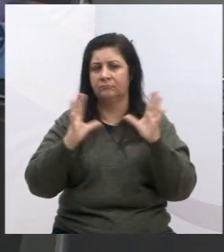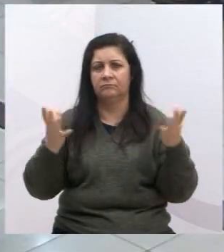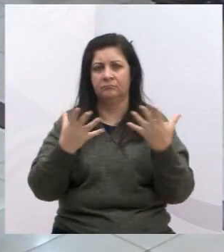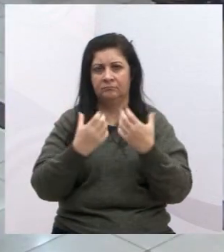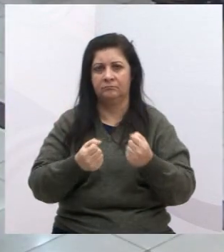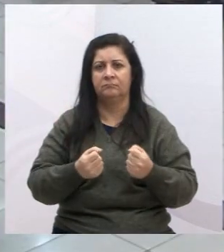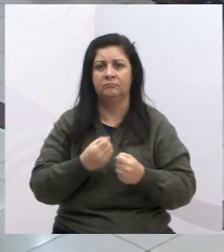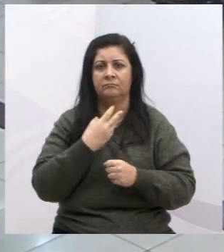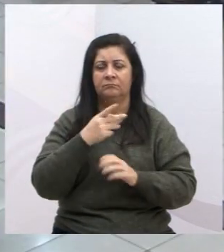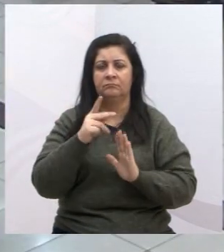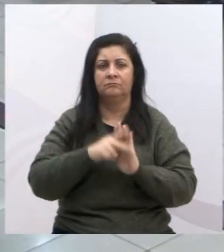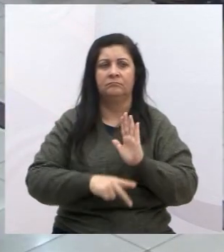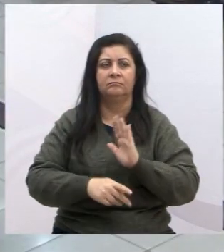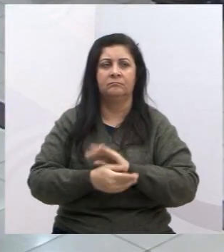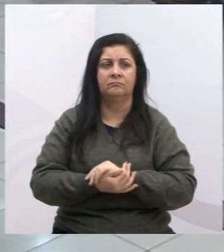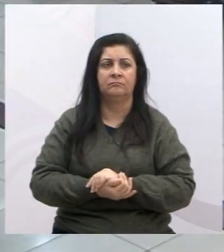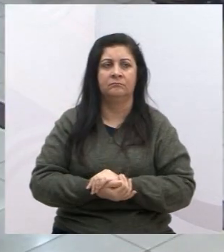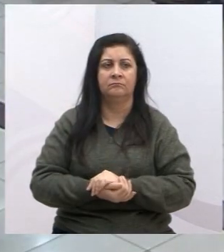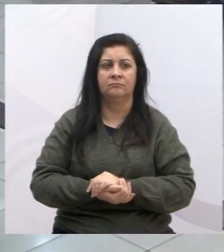projeto.